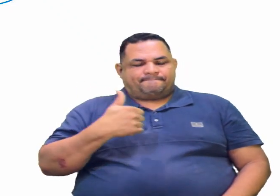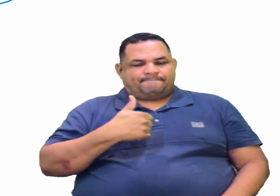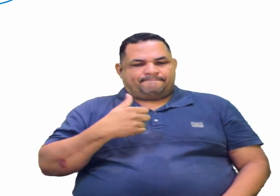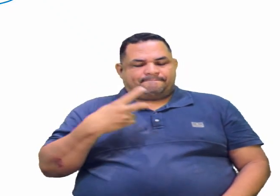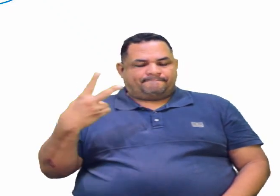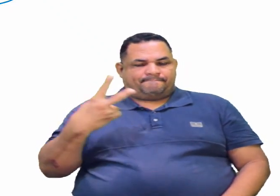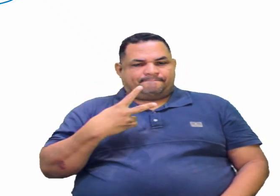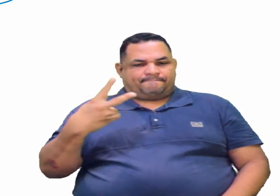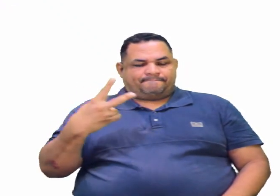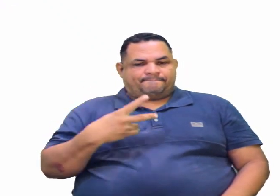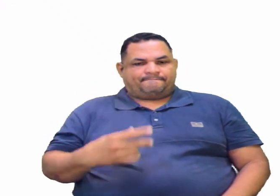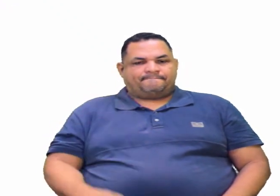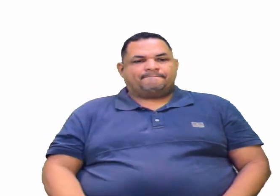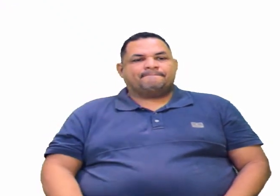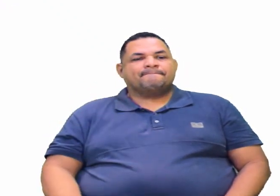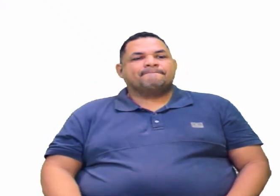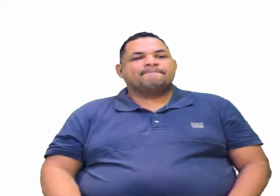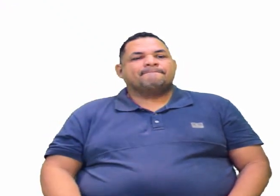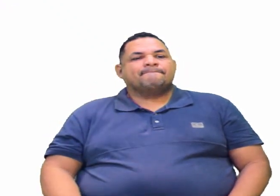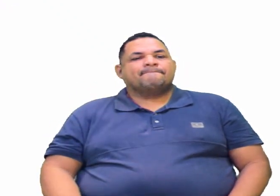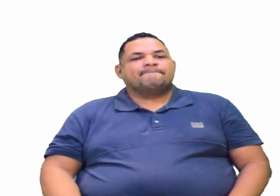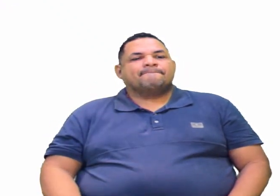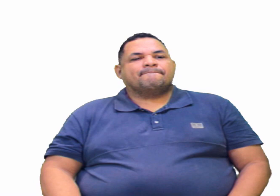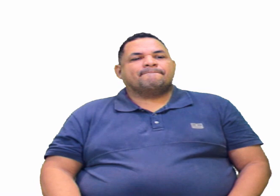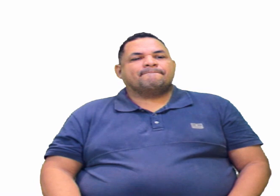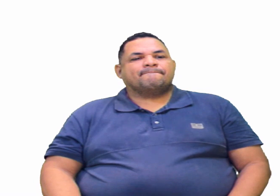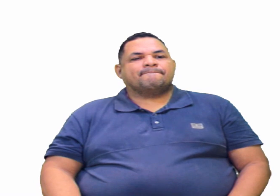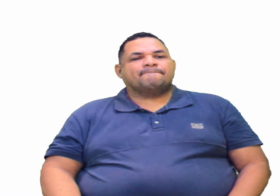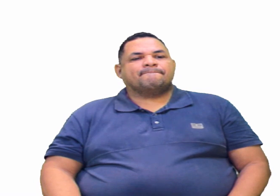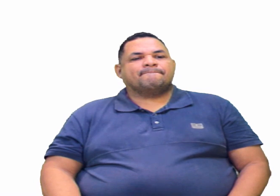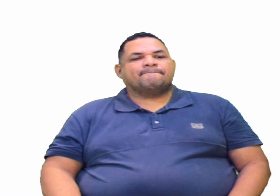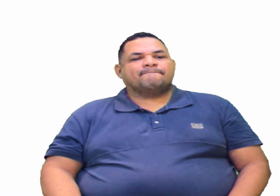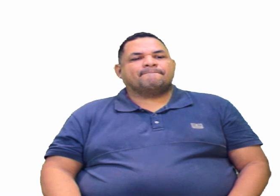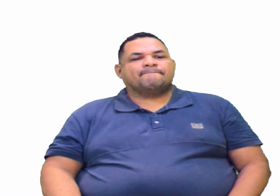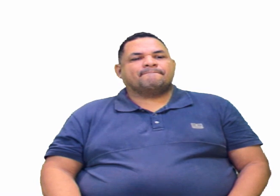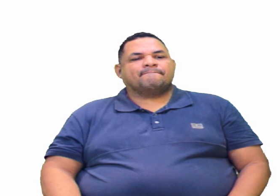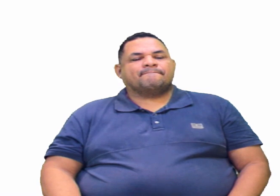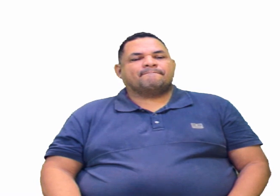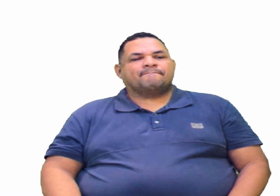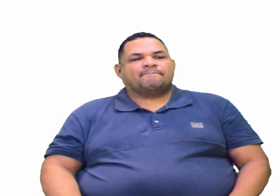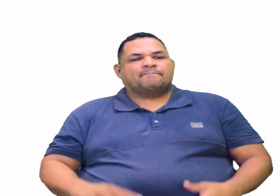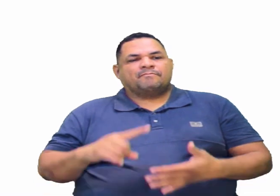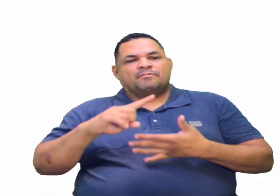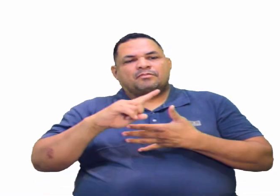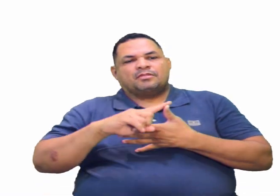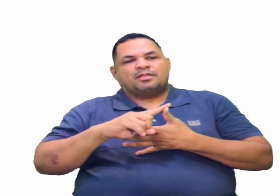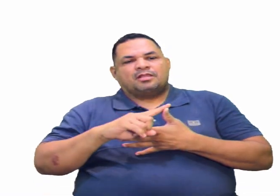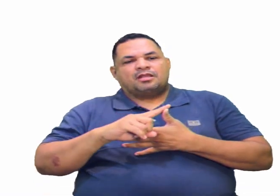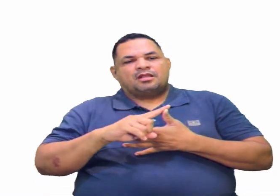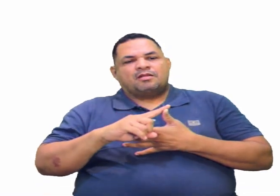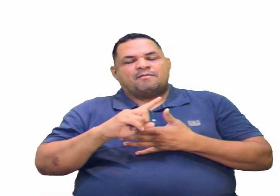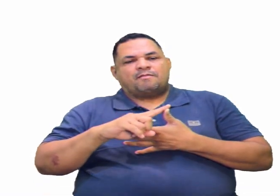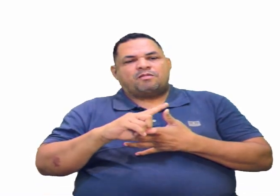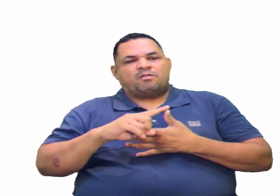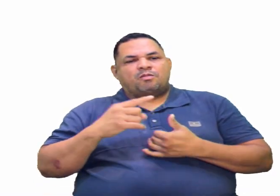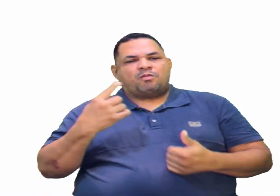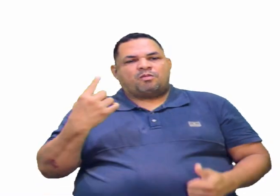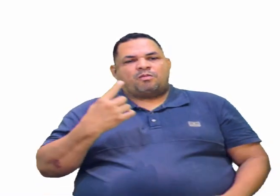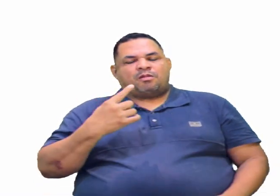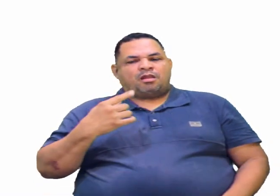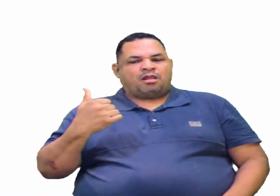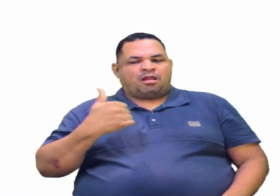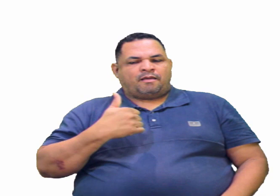e secundária. Vamos lá. Letra A está dizendo que é primária e primária, então tá